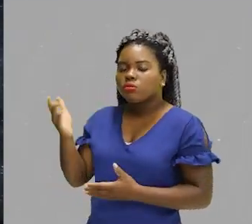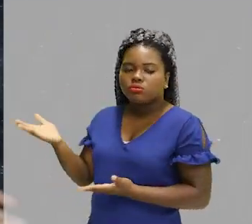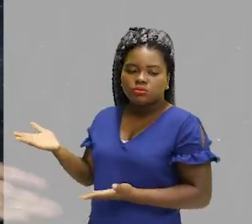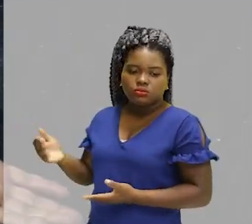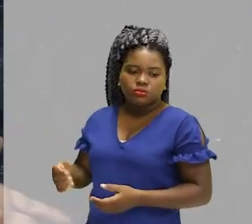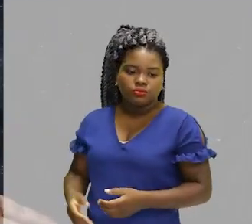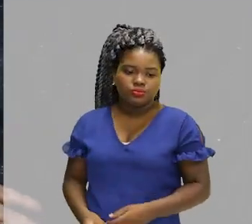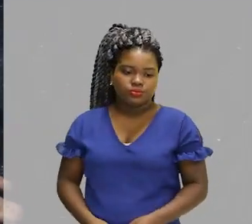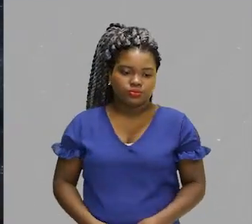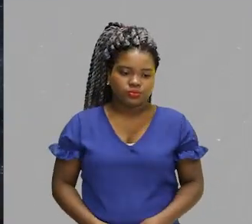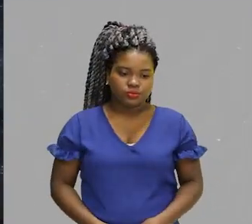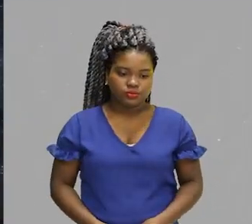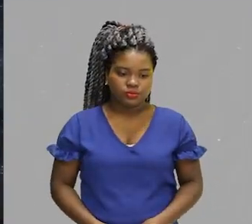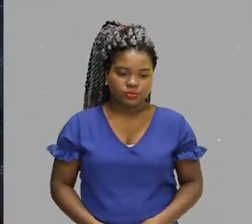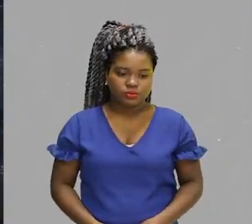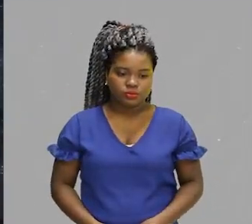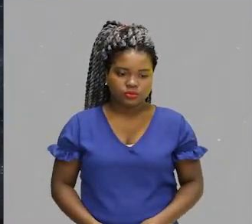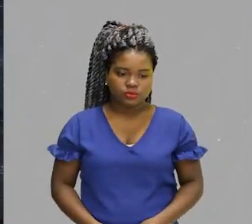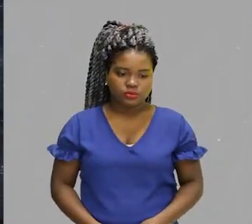com gente peligrosa.